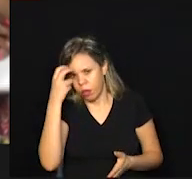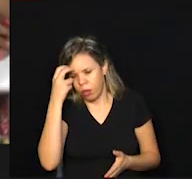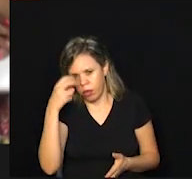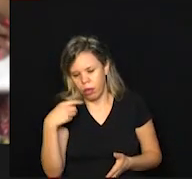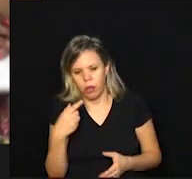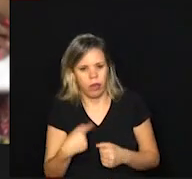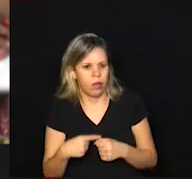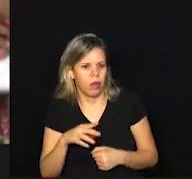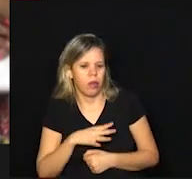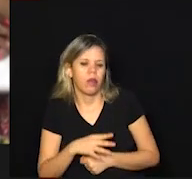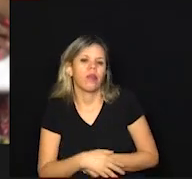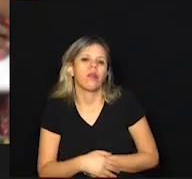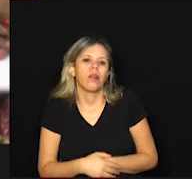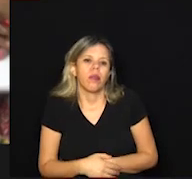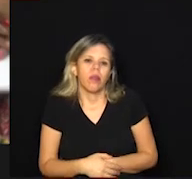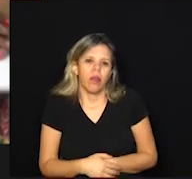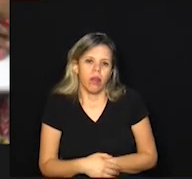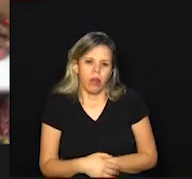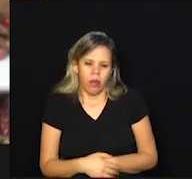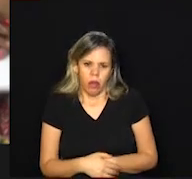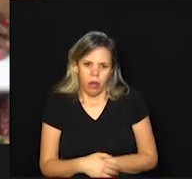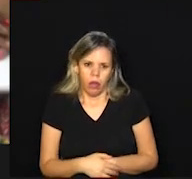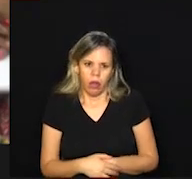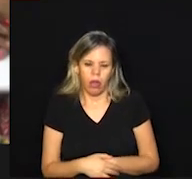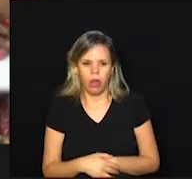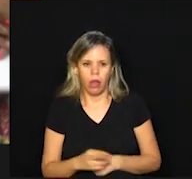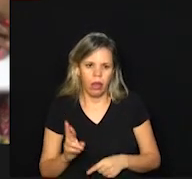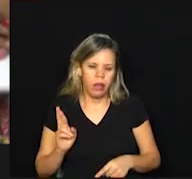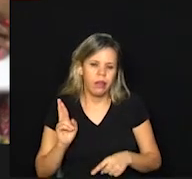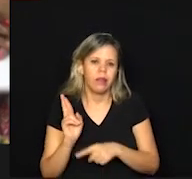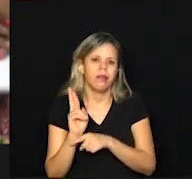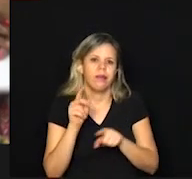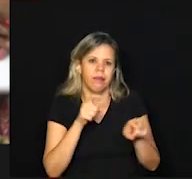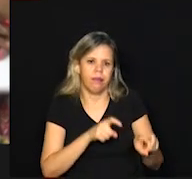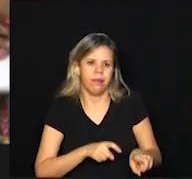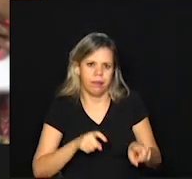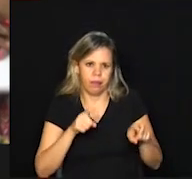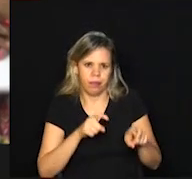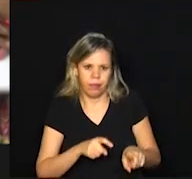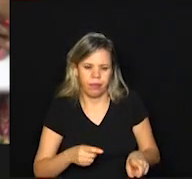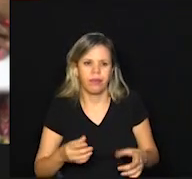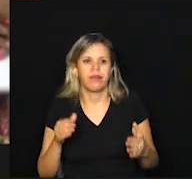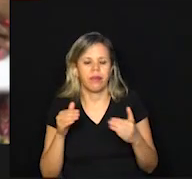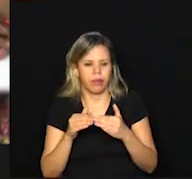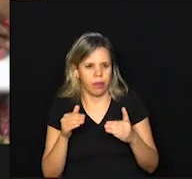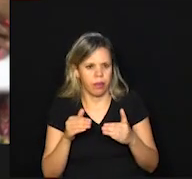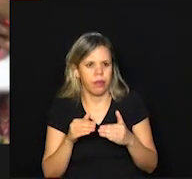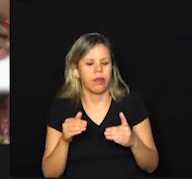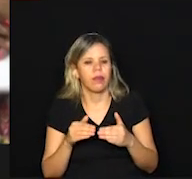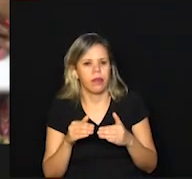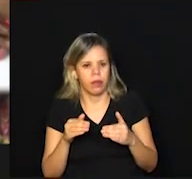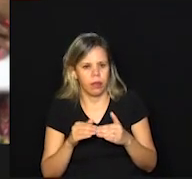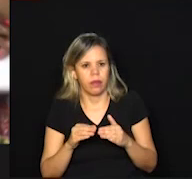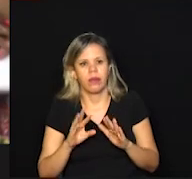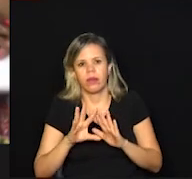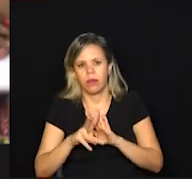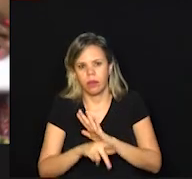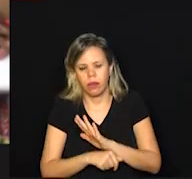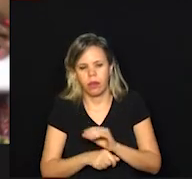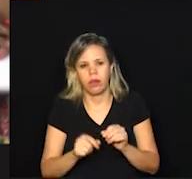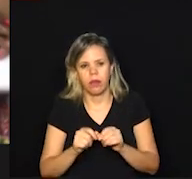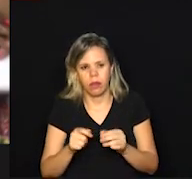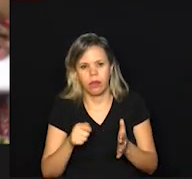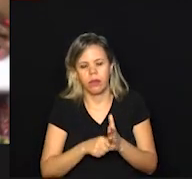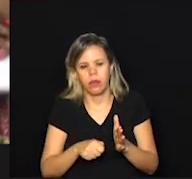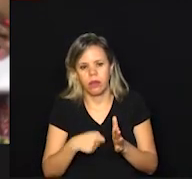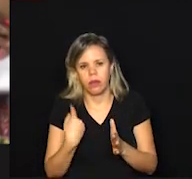em nosso município em nome da Fazenda Roseira eu quero dizer que estamos de acordo com os encaminhamentos e